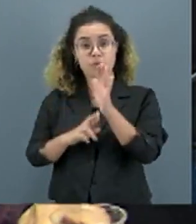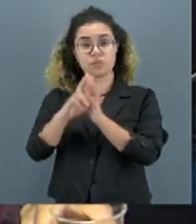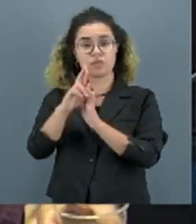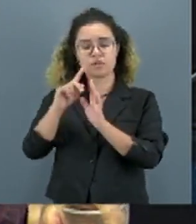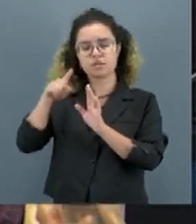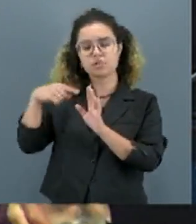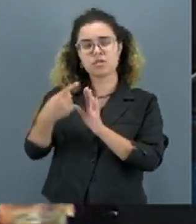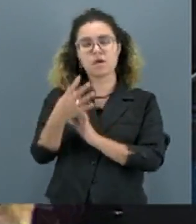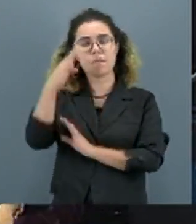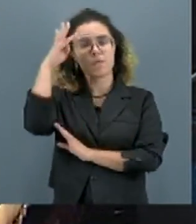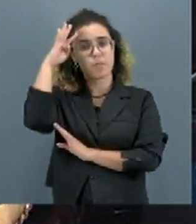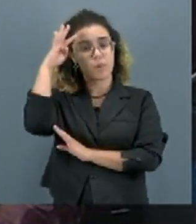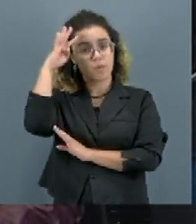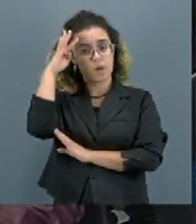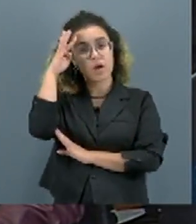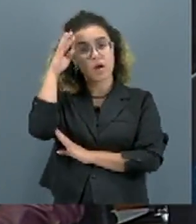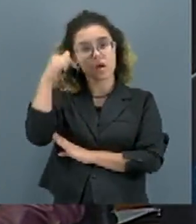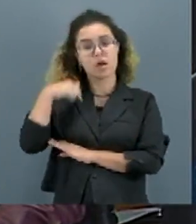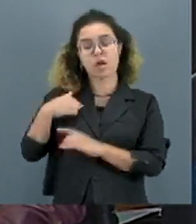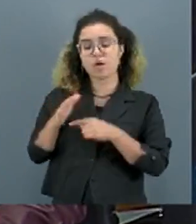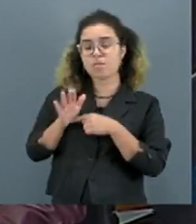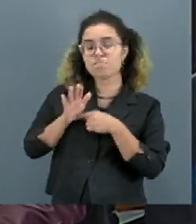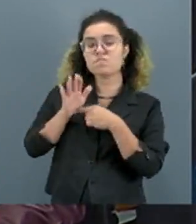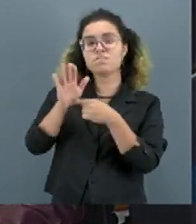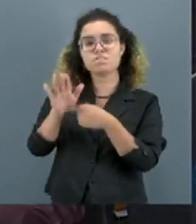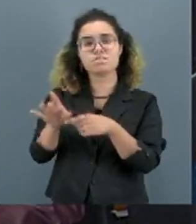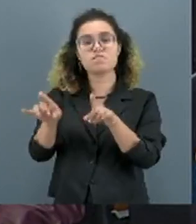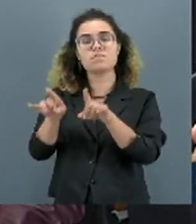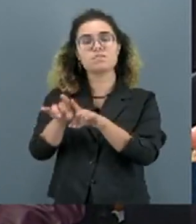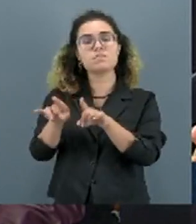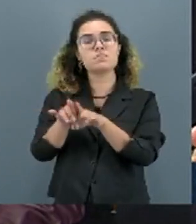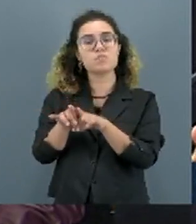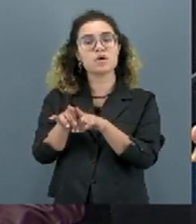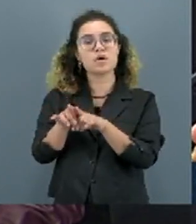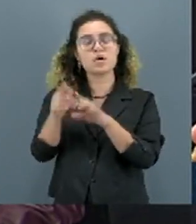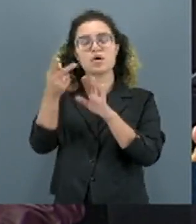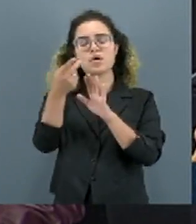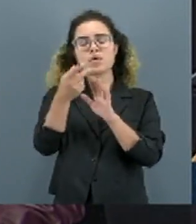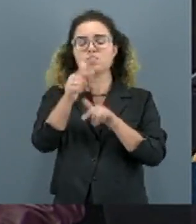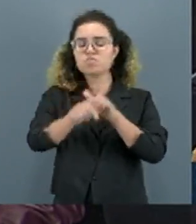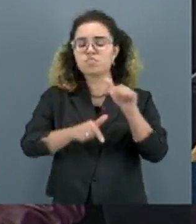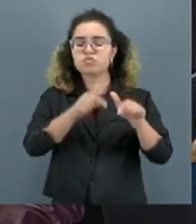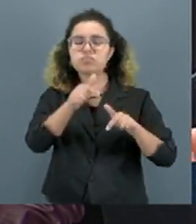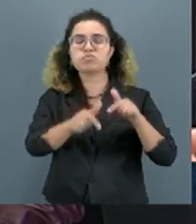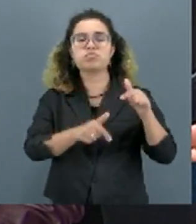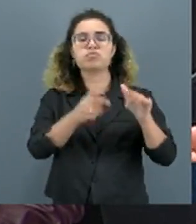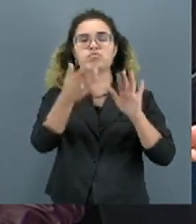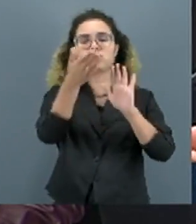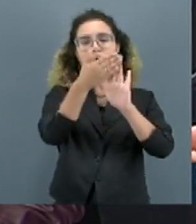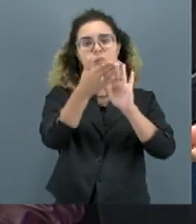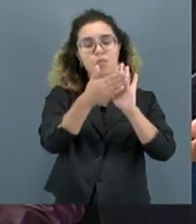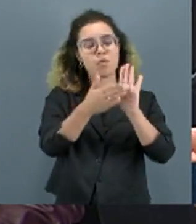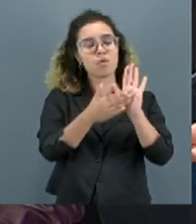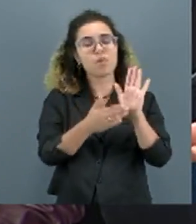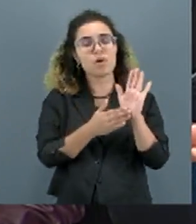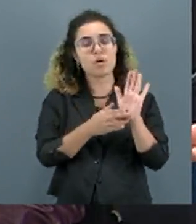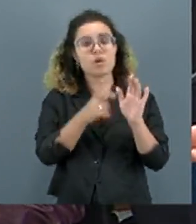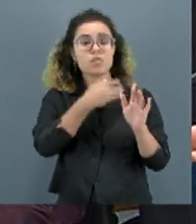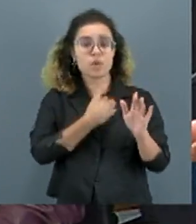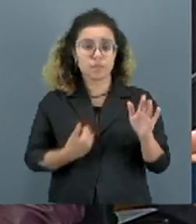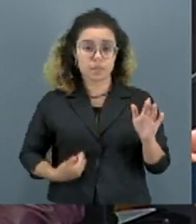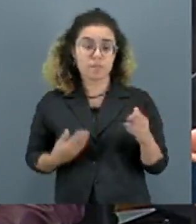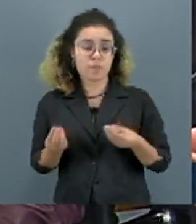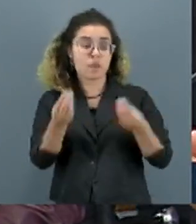próxima quarta-feira Presidente apresentaremos então o plano de trabalho a vossa excelência para que